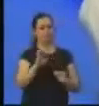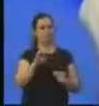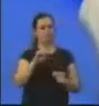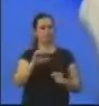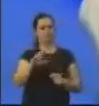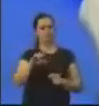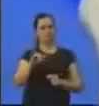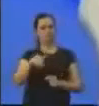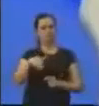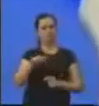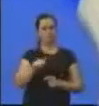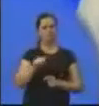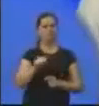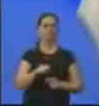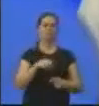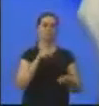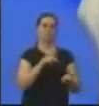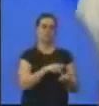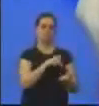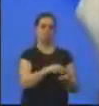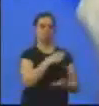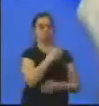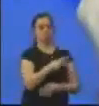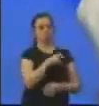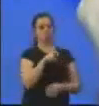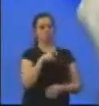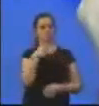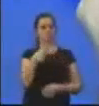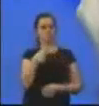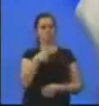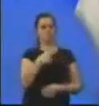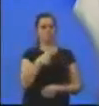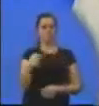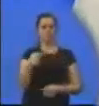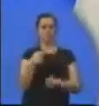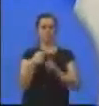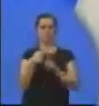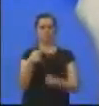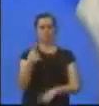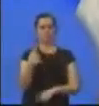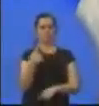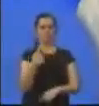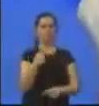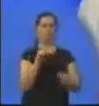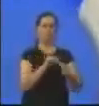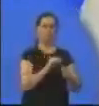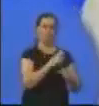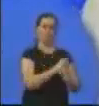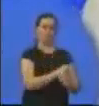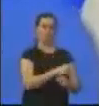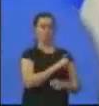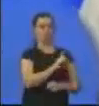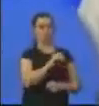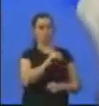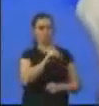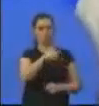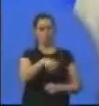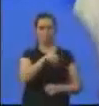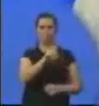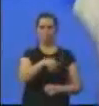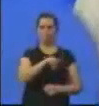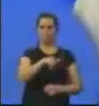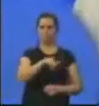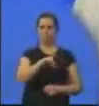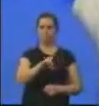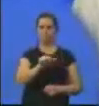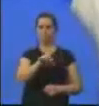pegar o 3x² mais 1 e vou pegar o x de maior grau, 3x², lá em cima. No denominador, eu vou pegar o de maior grau,